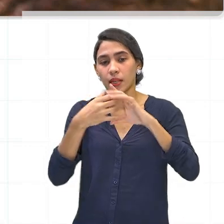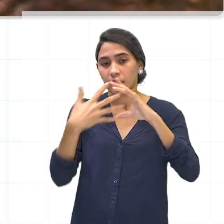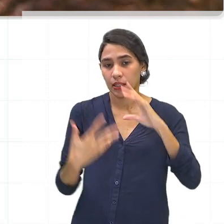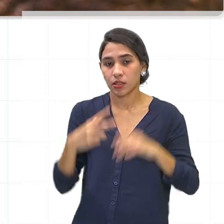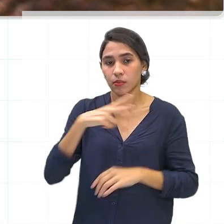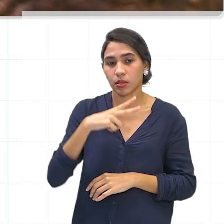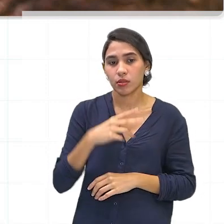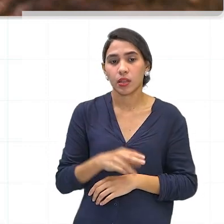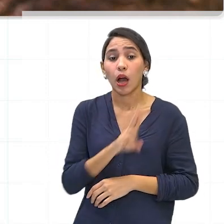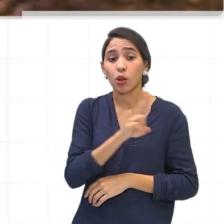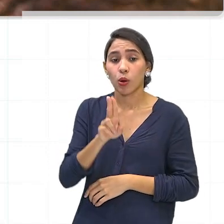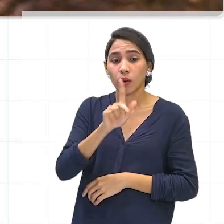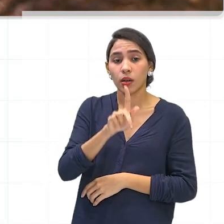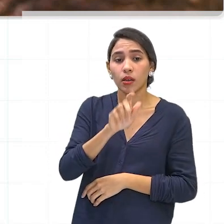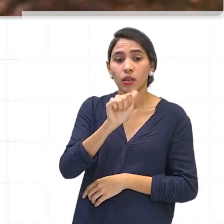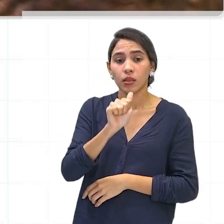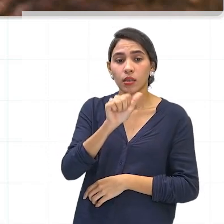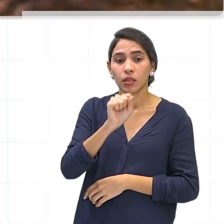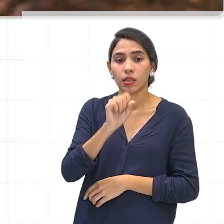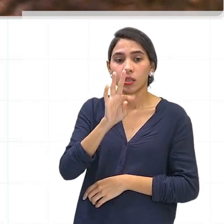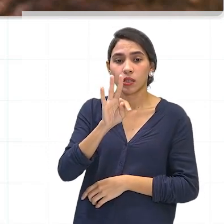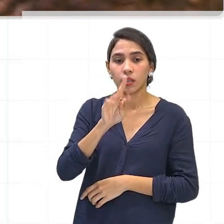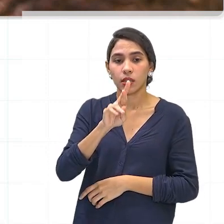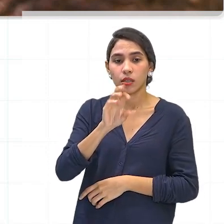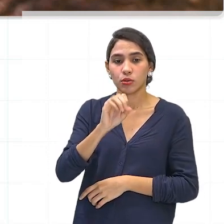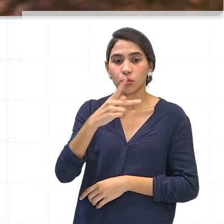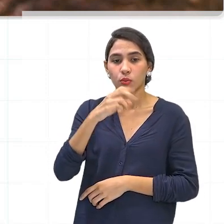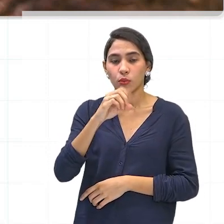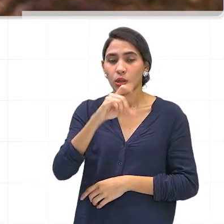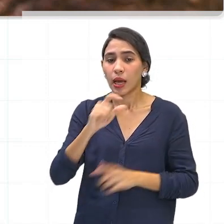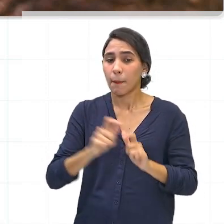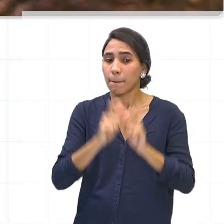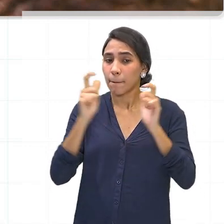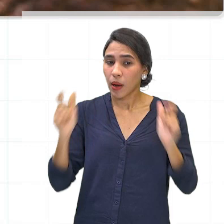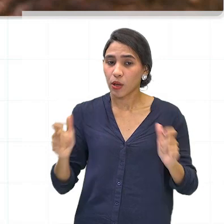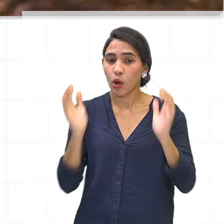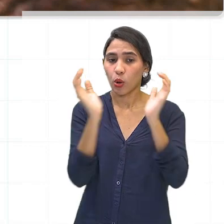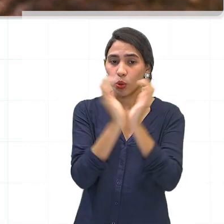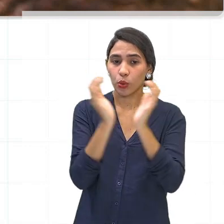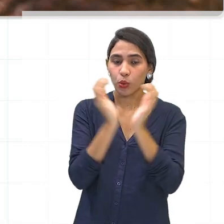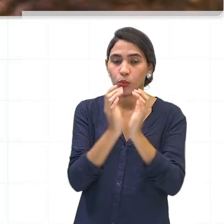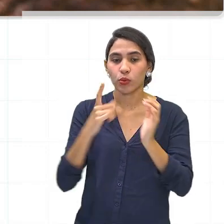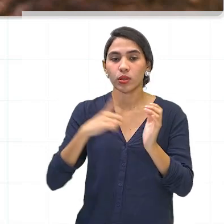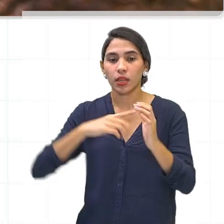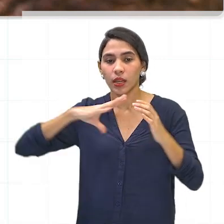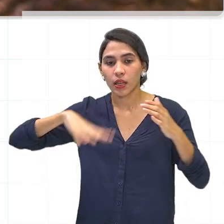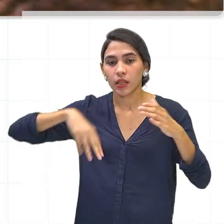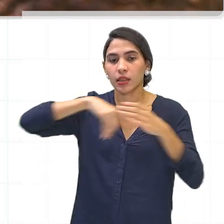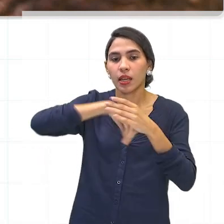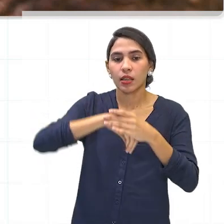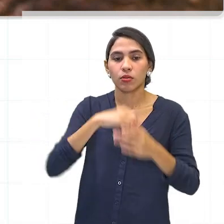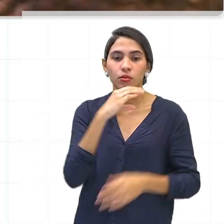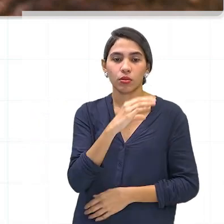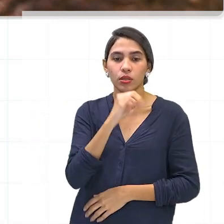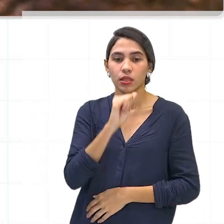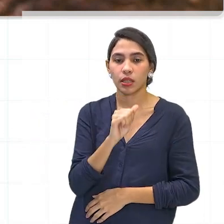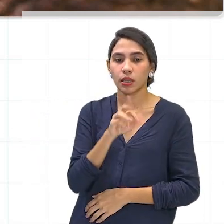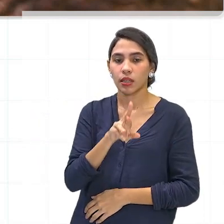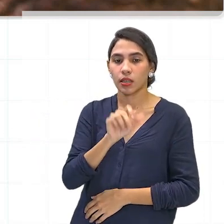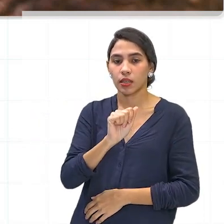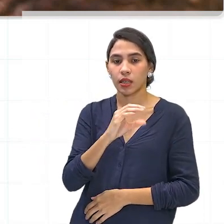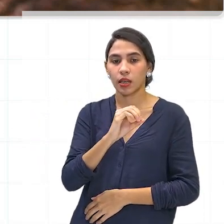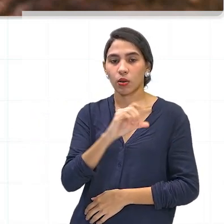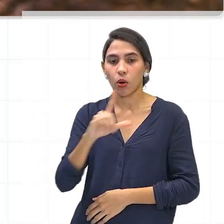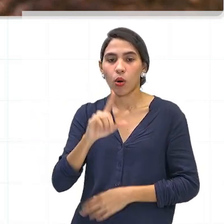aí o gastrópoda, que é a maior classe, e ela inclui os caracóis e os caramujos, e eles vão apresentar ali um corpo alongado e